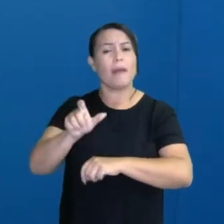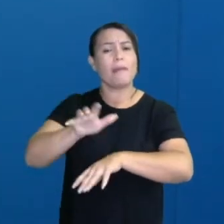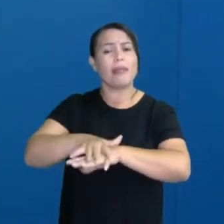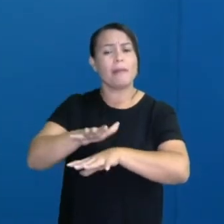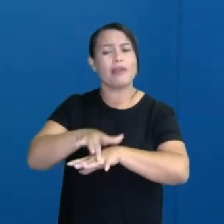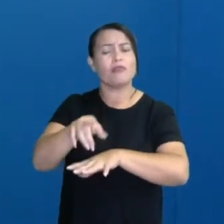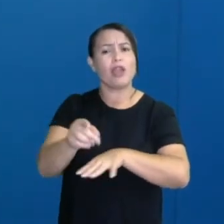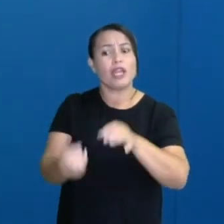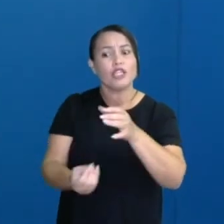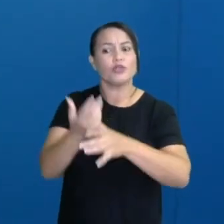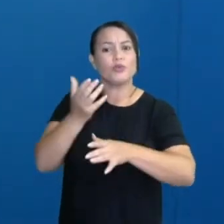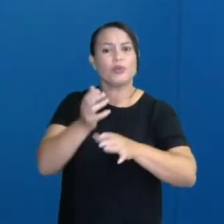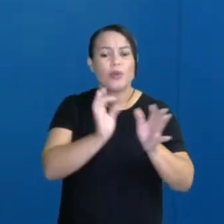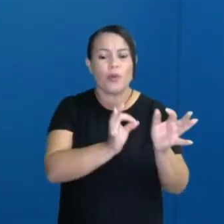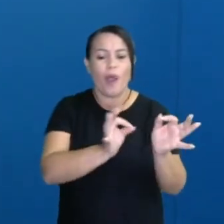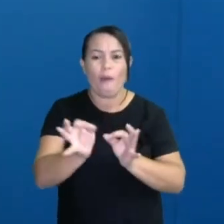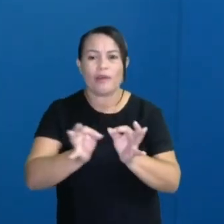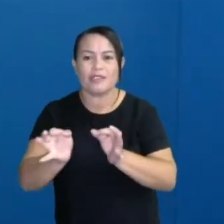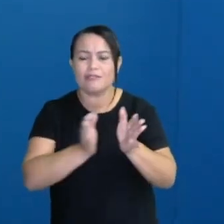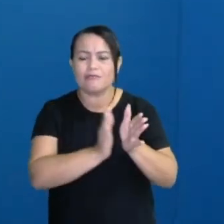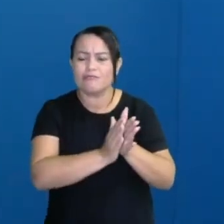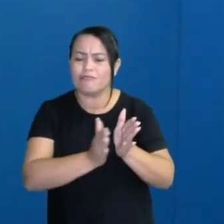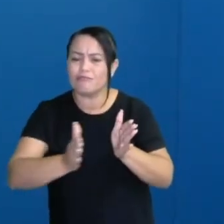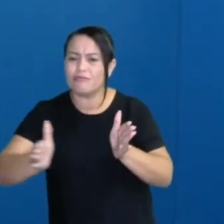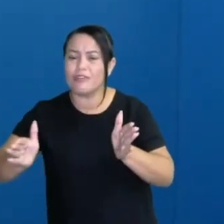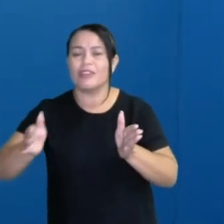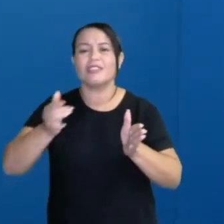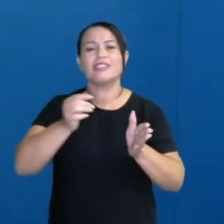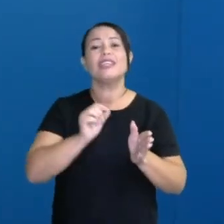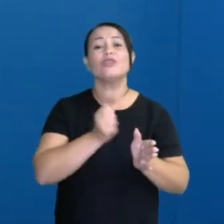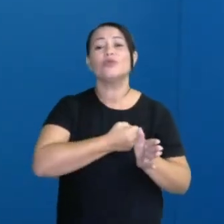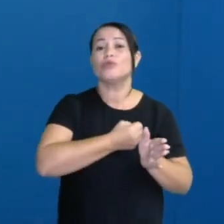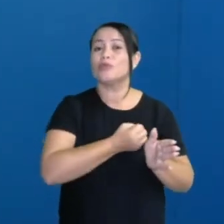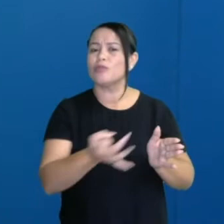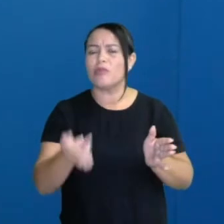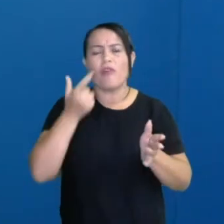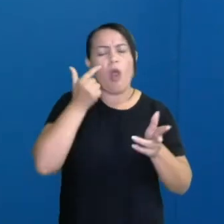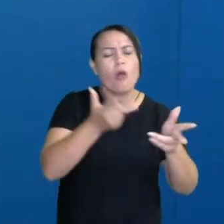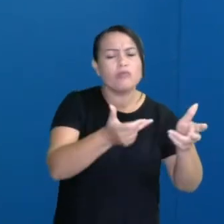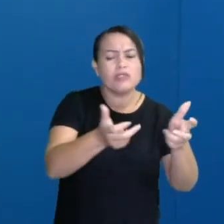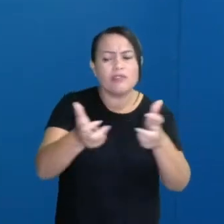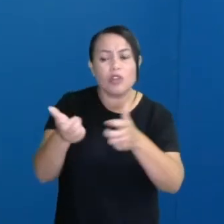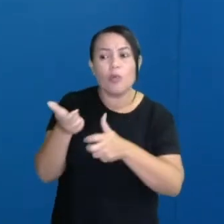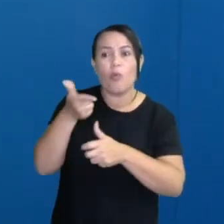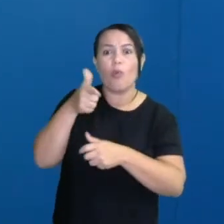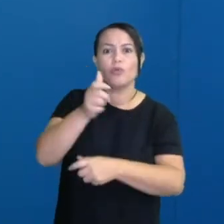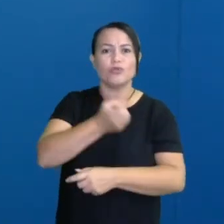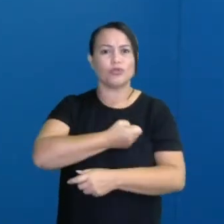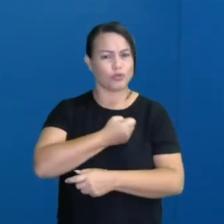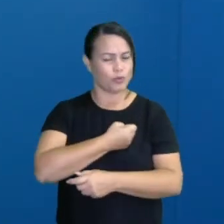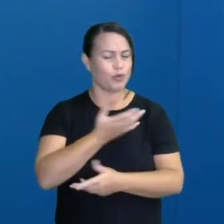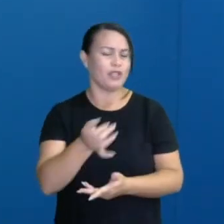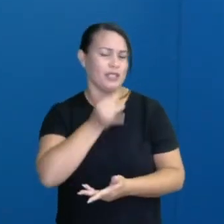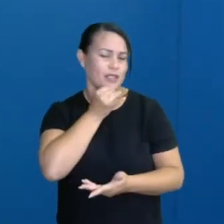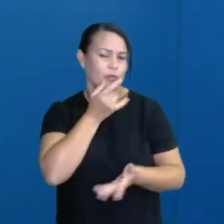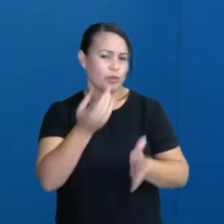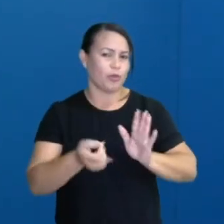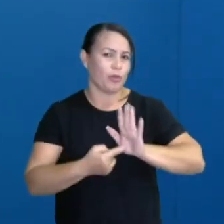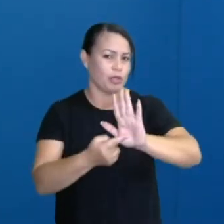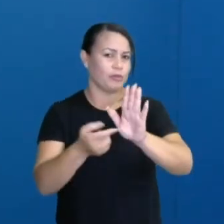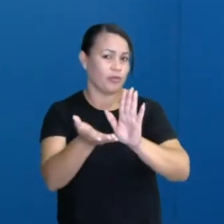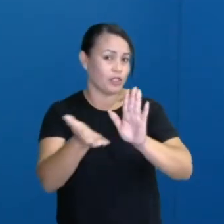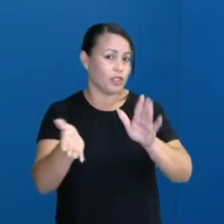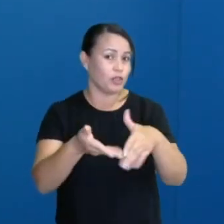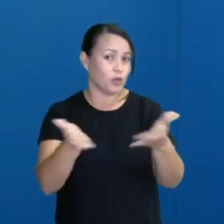a ordem das sequências. E assim foi observando outras sequências numéricas, né? Que foi desses exemplos que eu estou dando para vocês